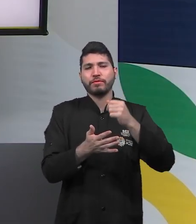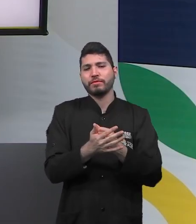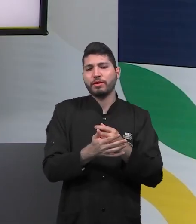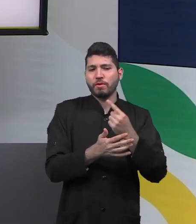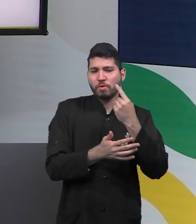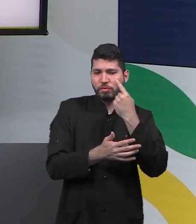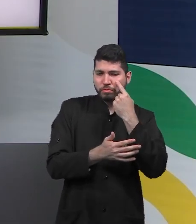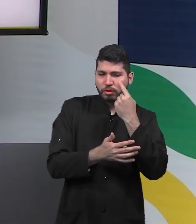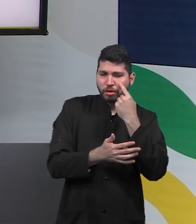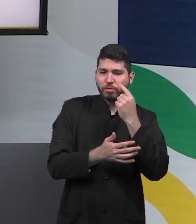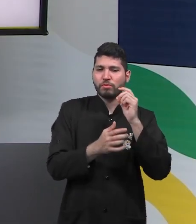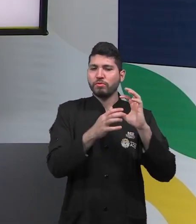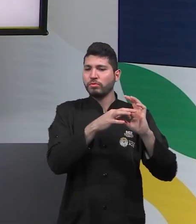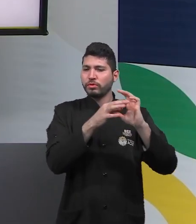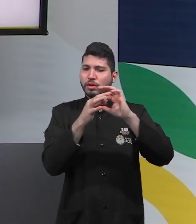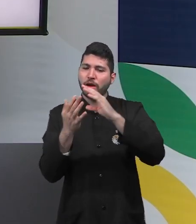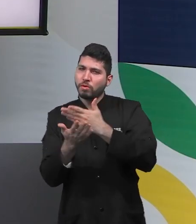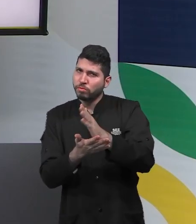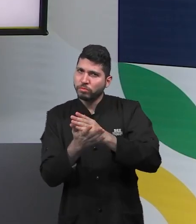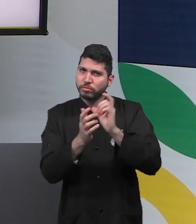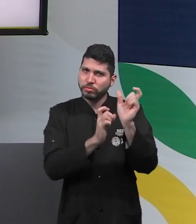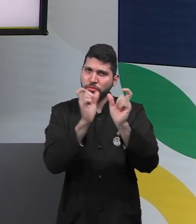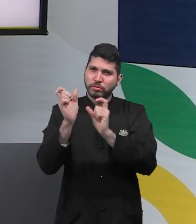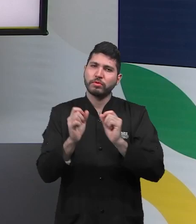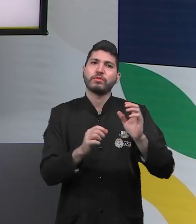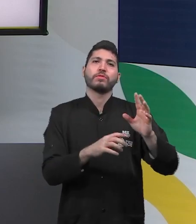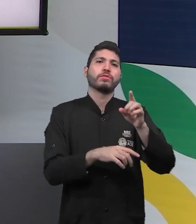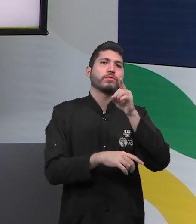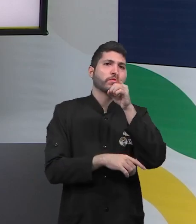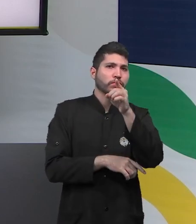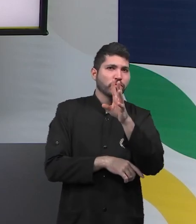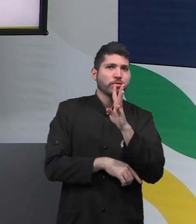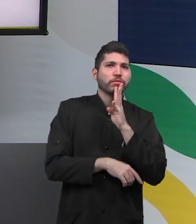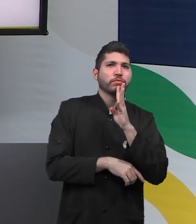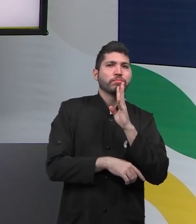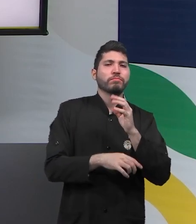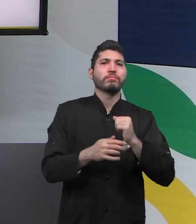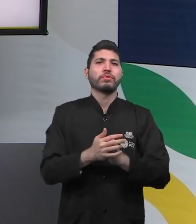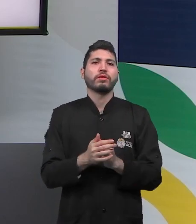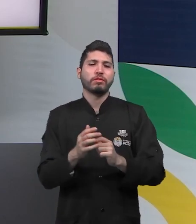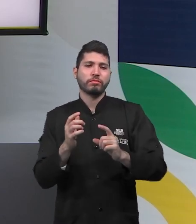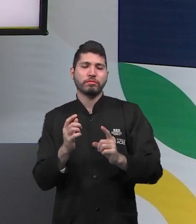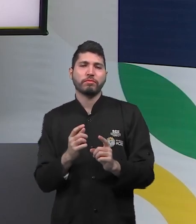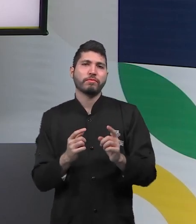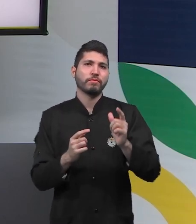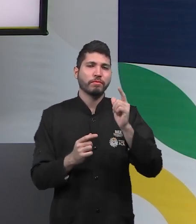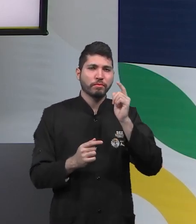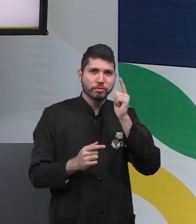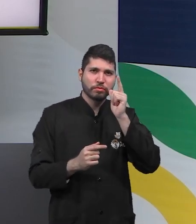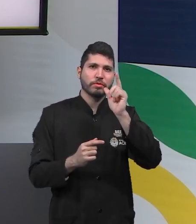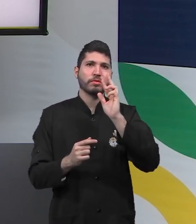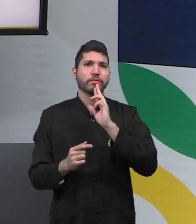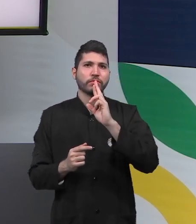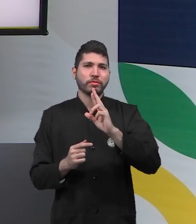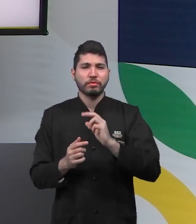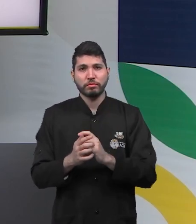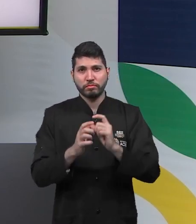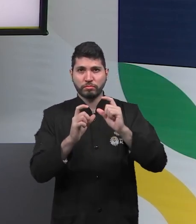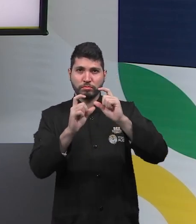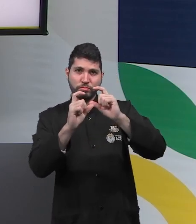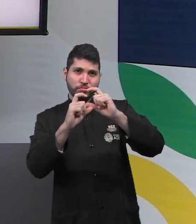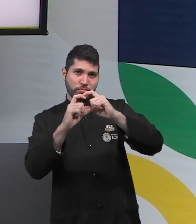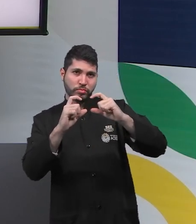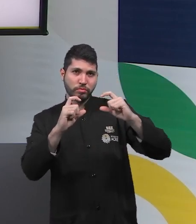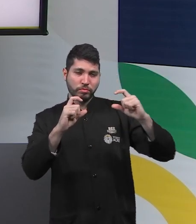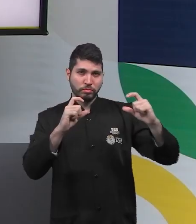algumas palavras que você conhece para poder associar a resposta. Nesse caso aqui da tirinha, nós temos uma palavra que